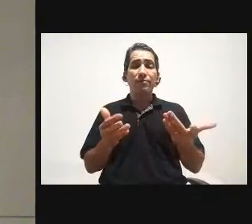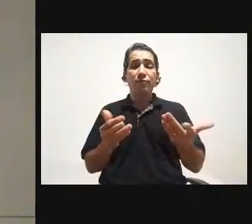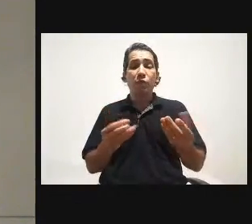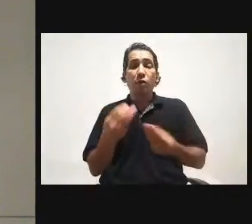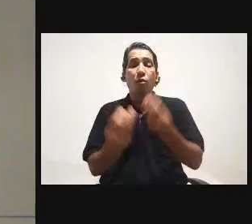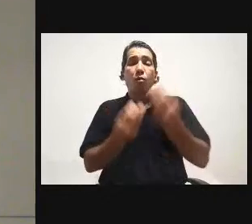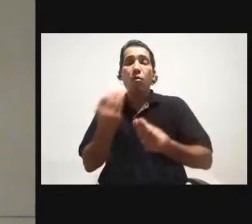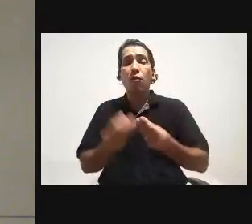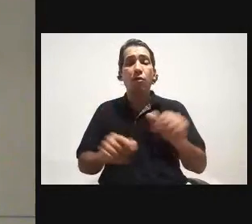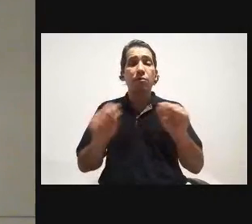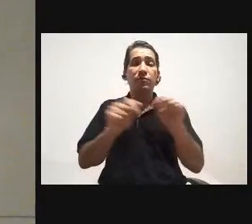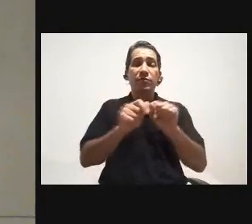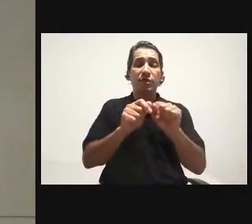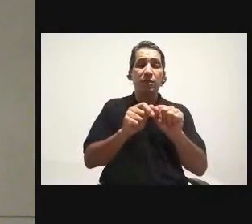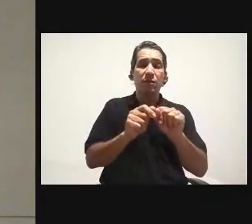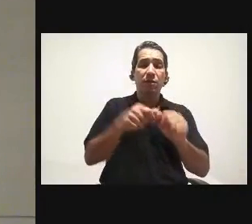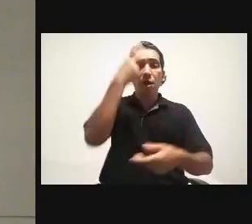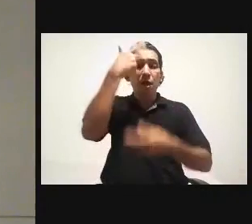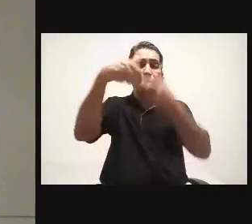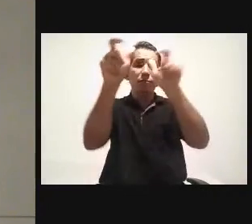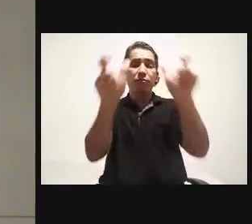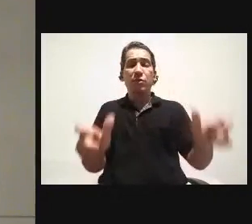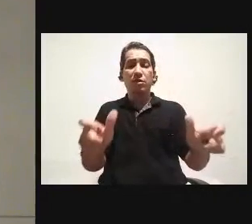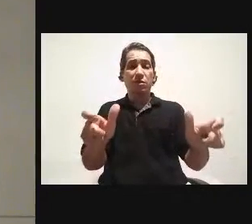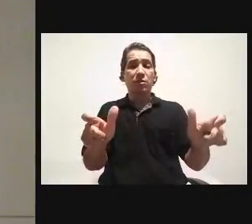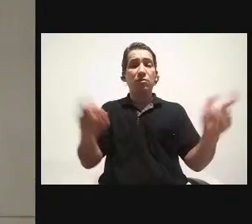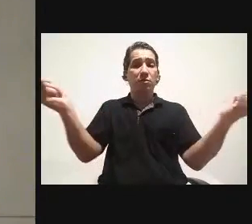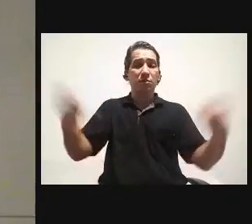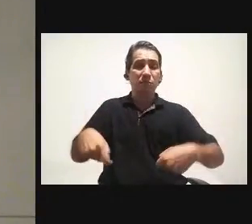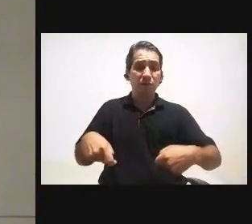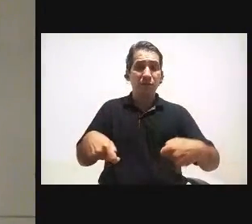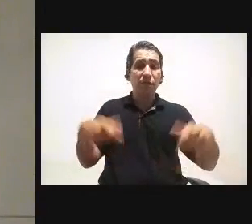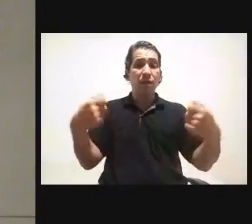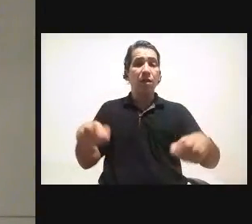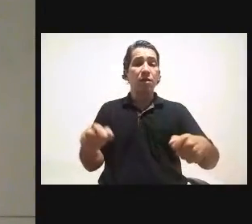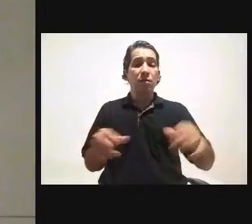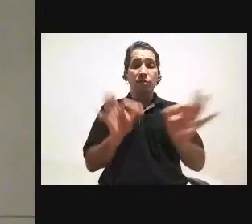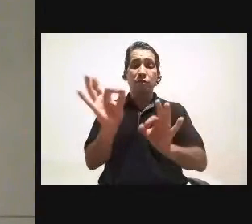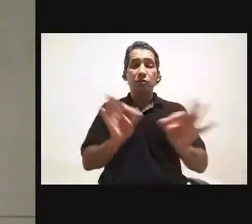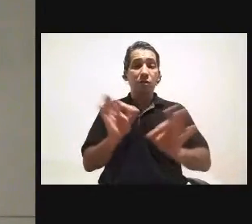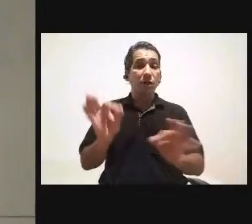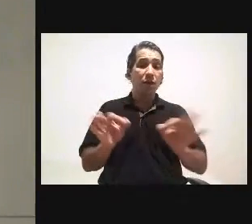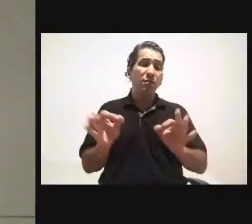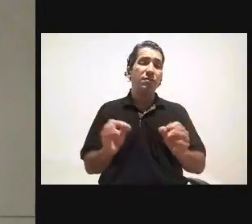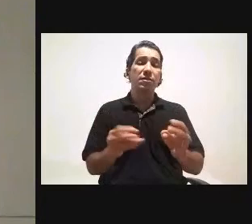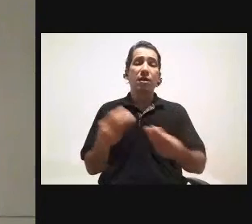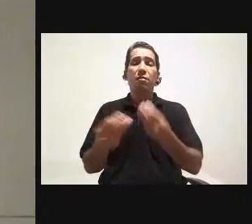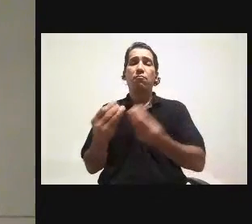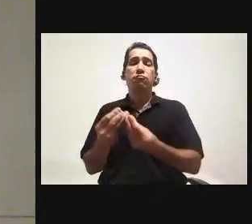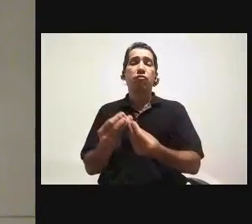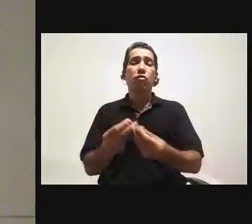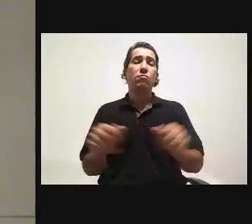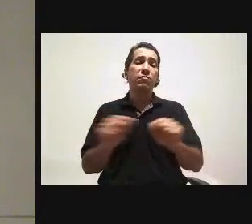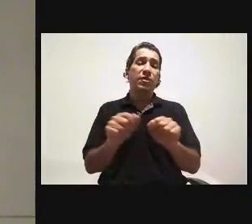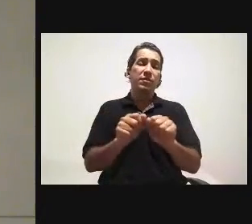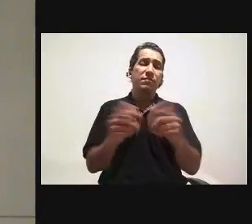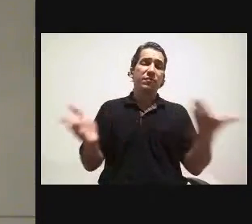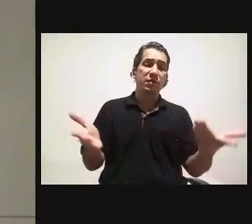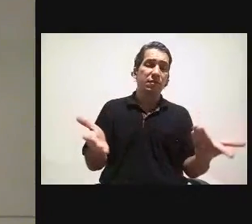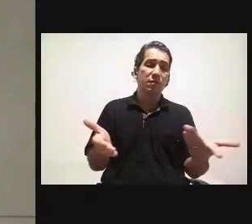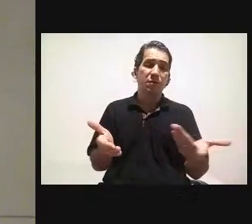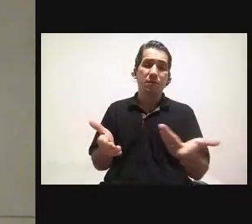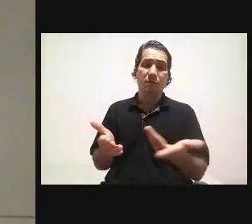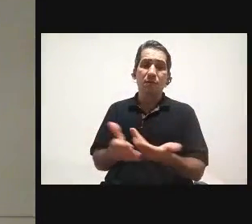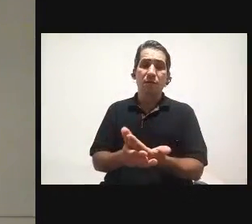competências vão realizar esses processos, né? A dicotomia de processo está com